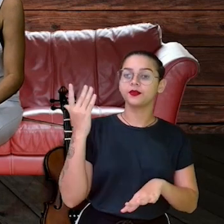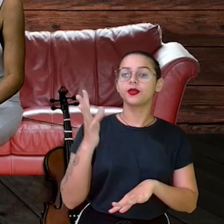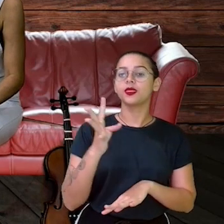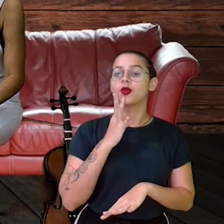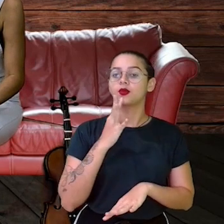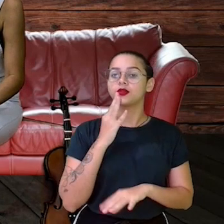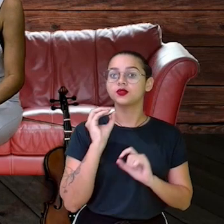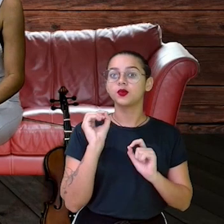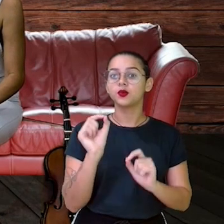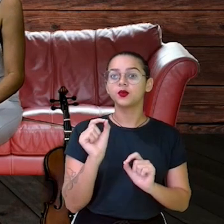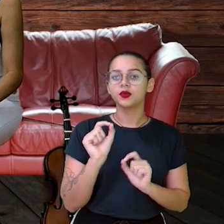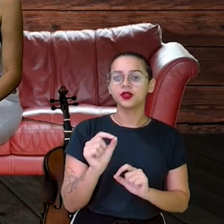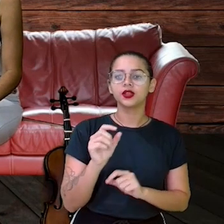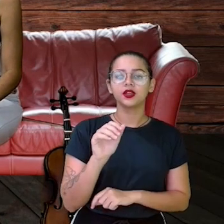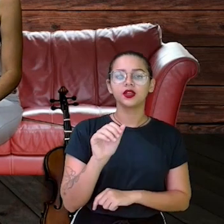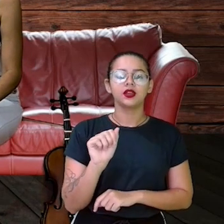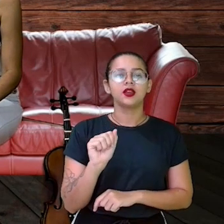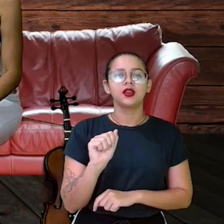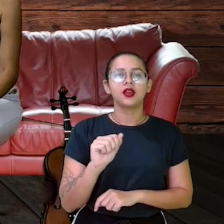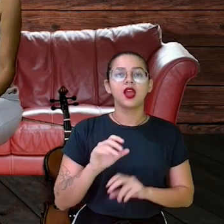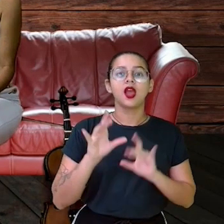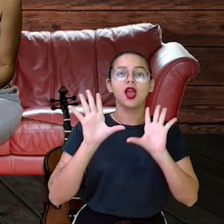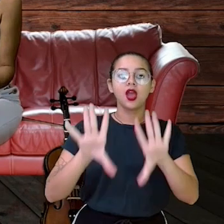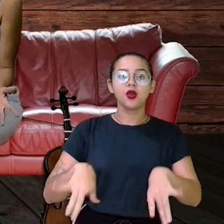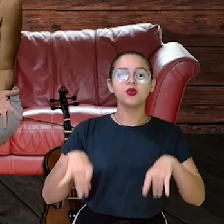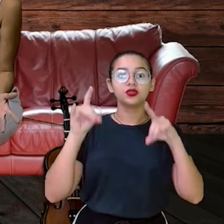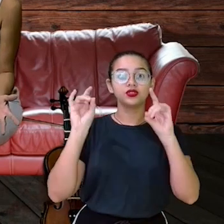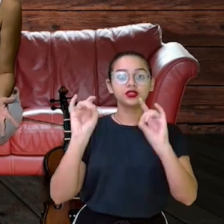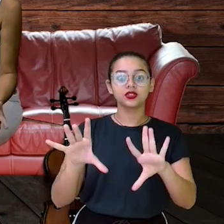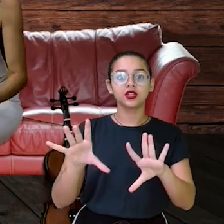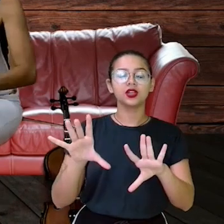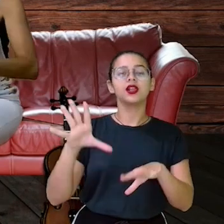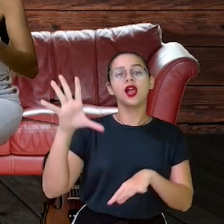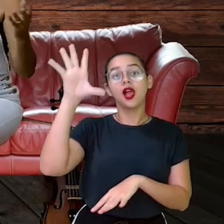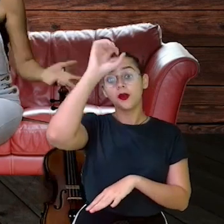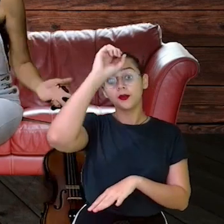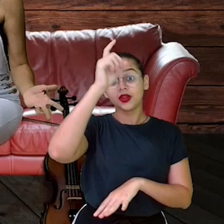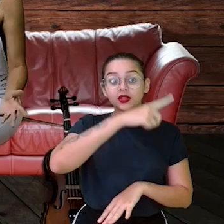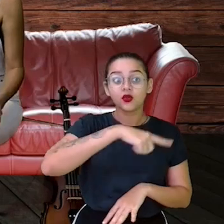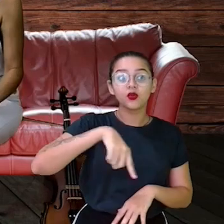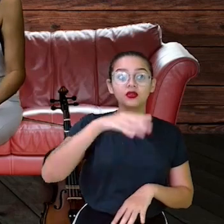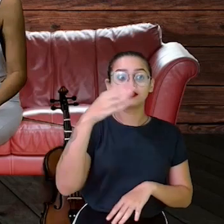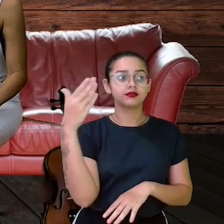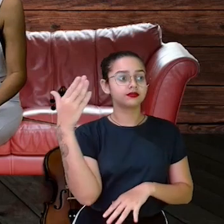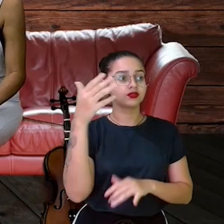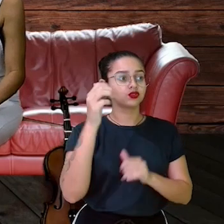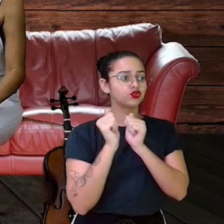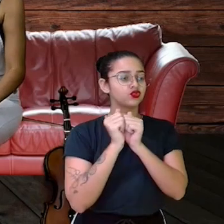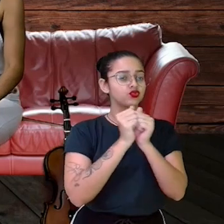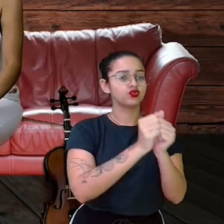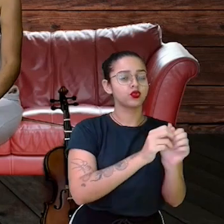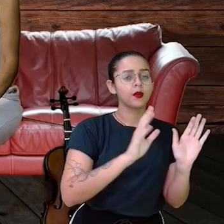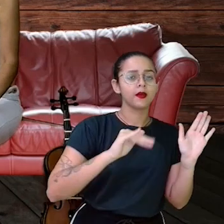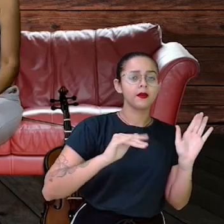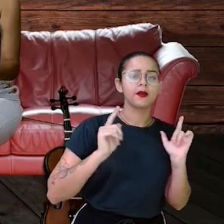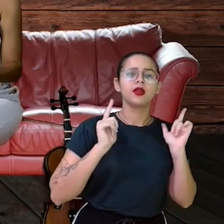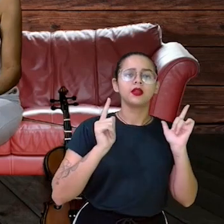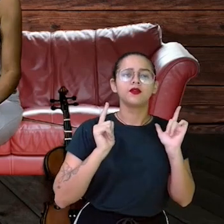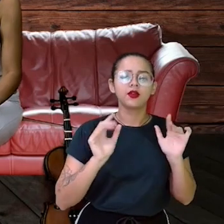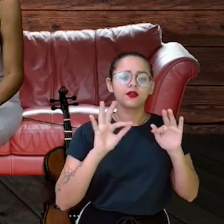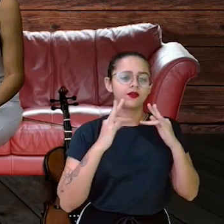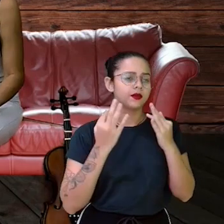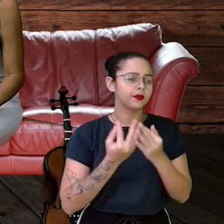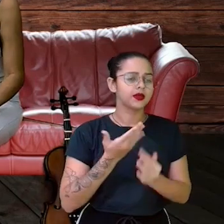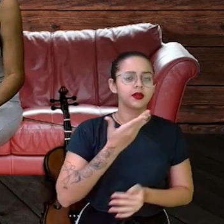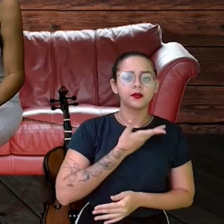da Austrália. A gente aprendeu que eles vão para a praia e se divertem em família junto com os amigos. E hoje,